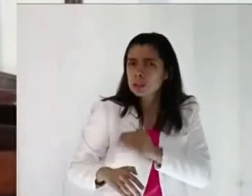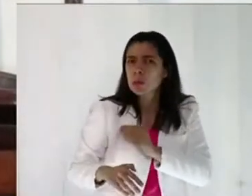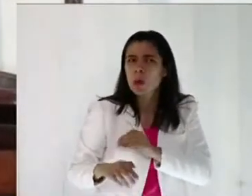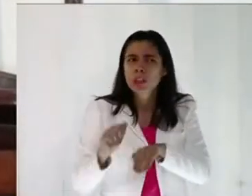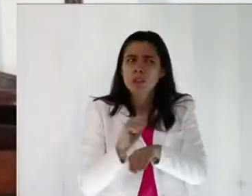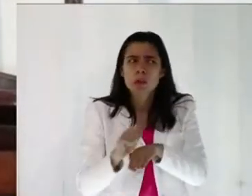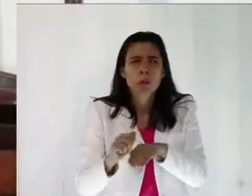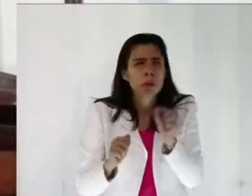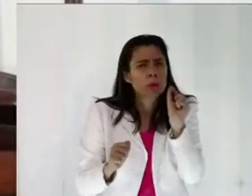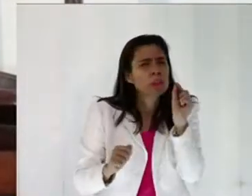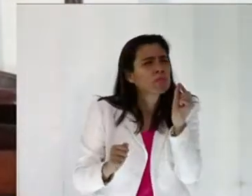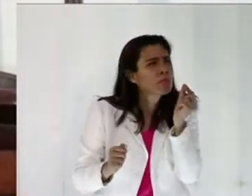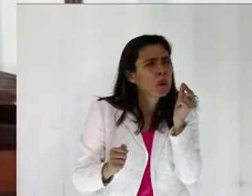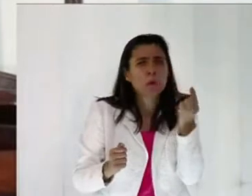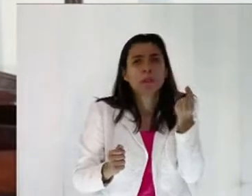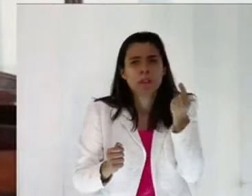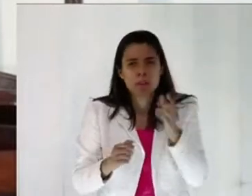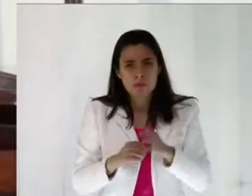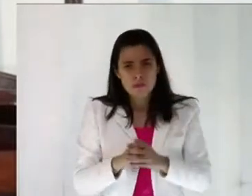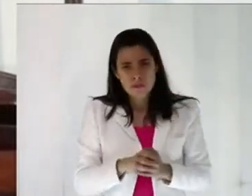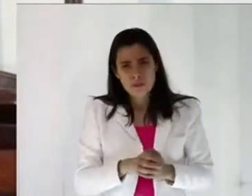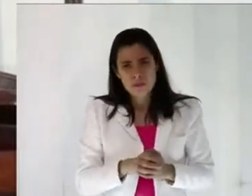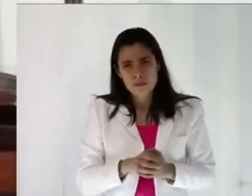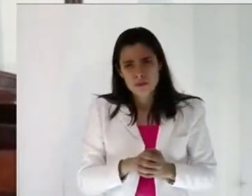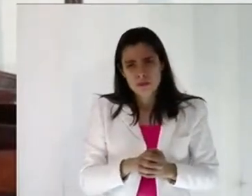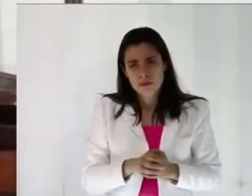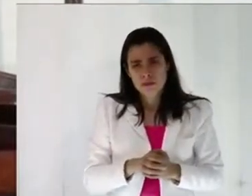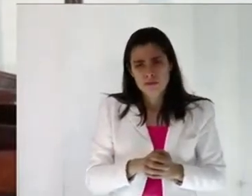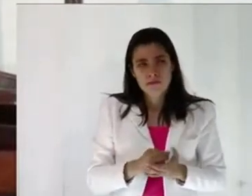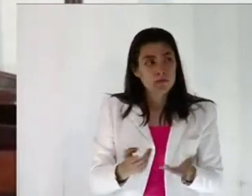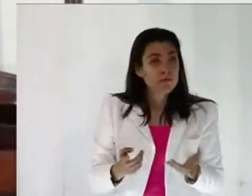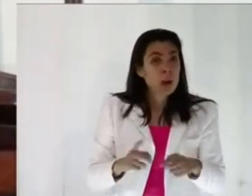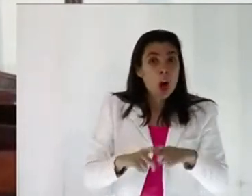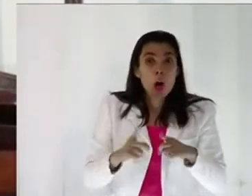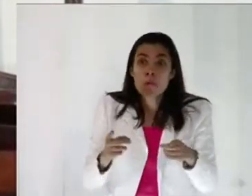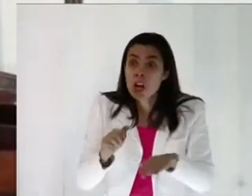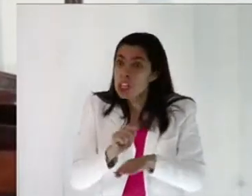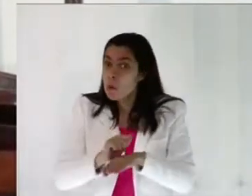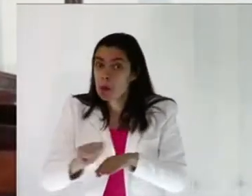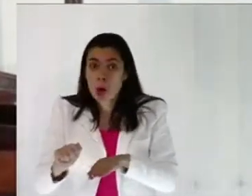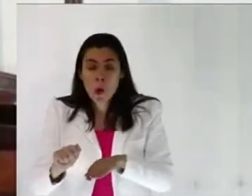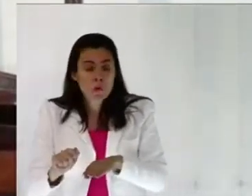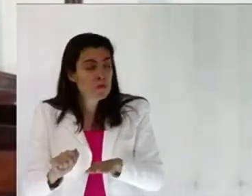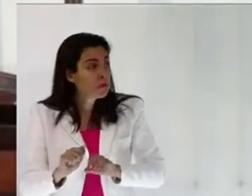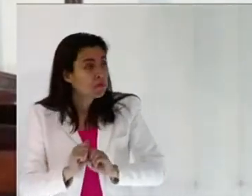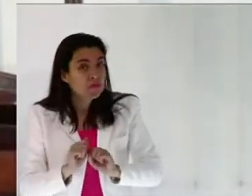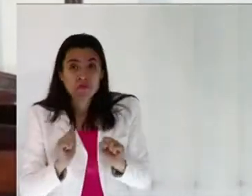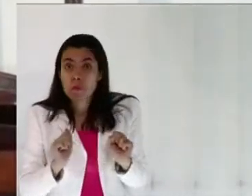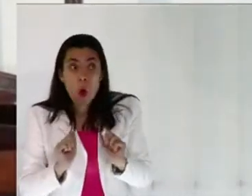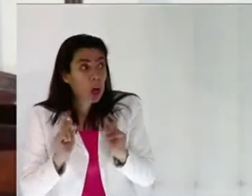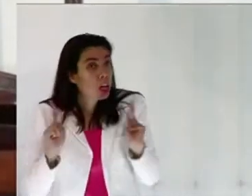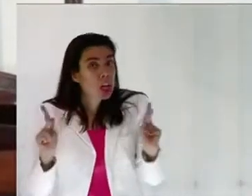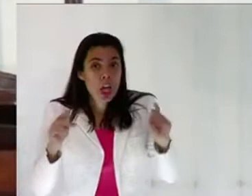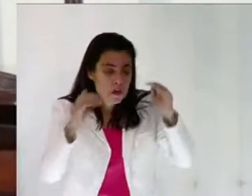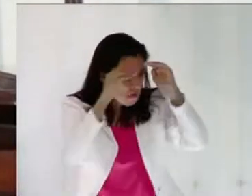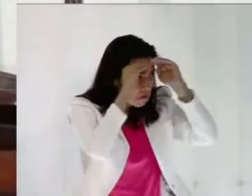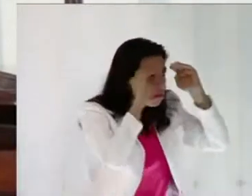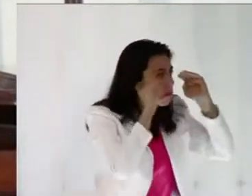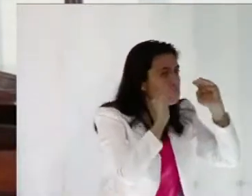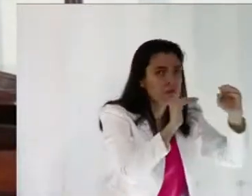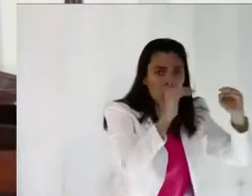menos registrado nas páginas das Escrituras, que não há questionamento da parte de Abraão, mas há submissão